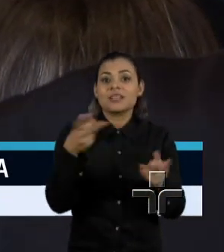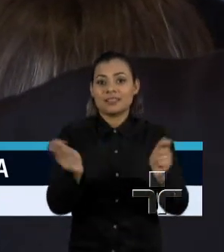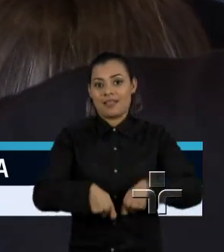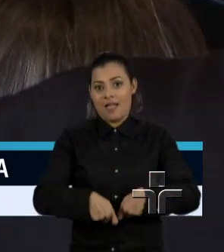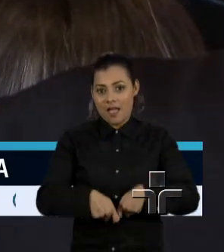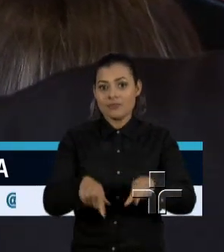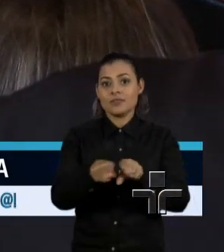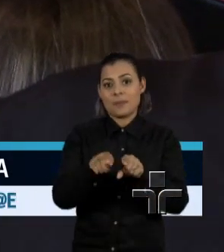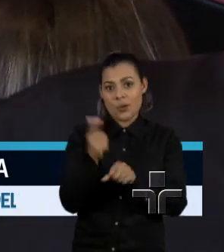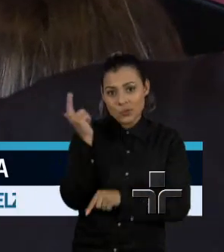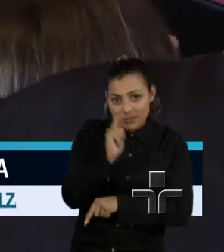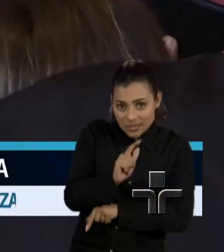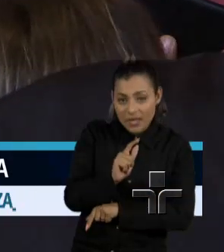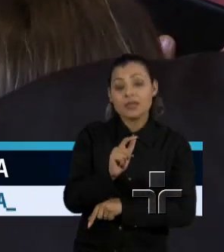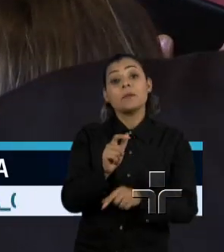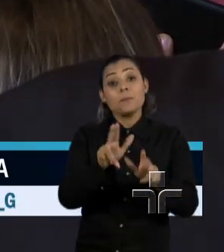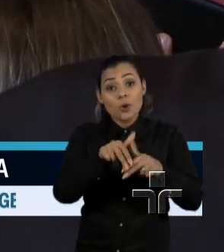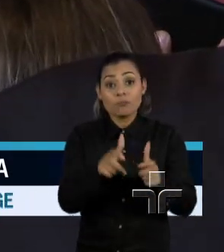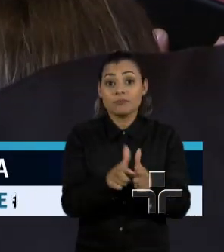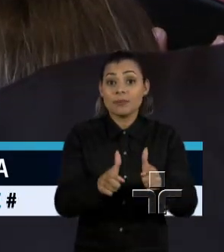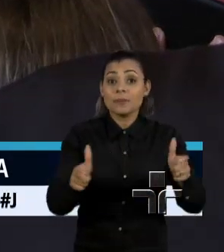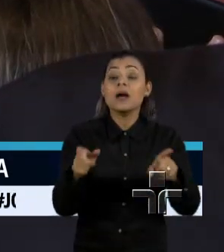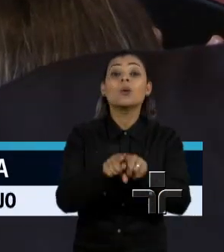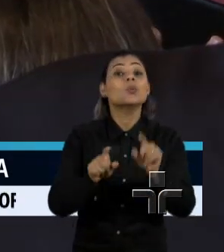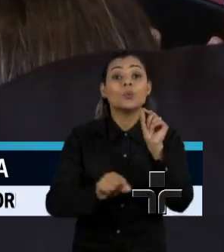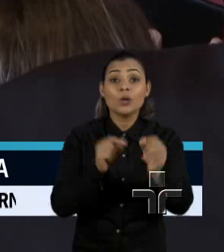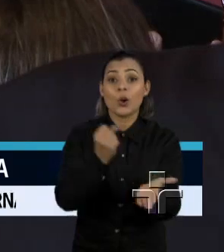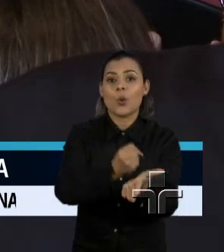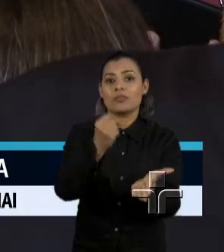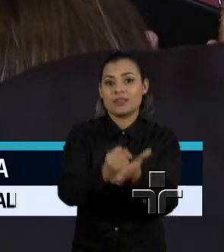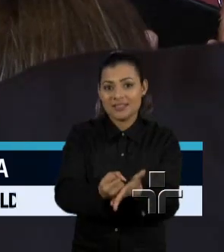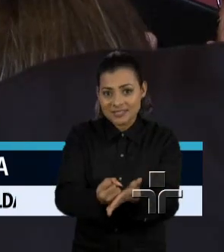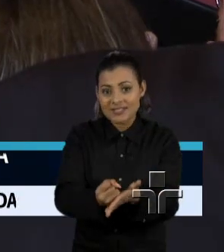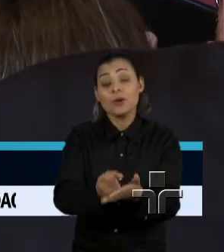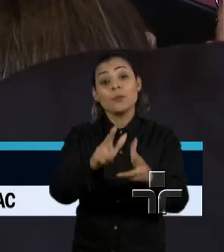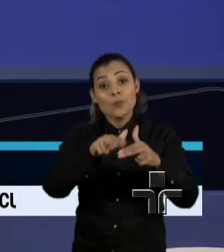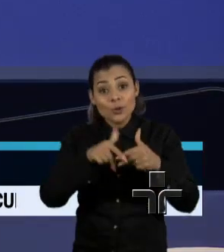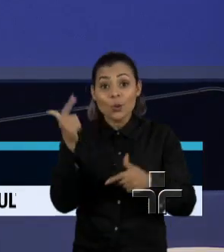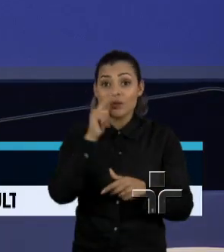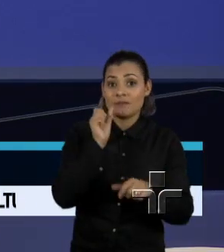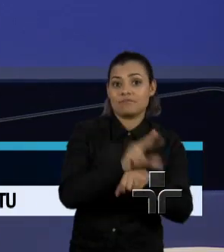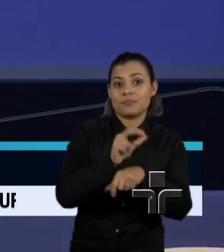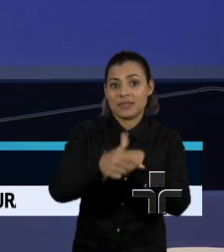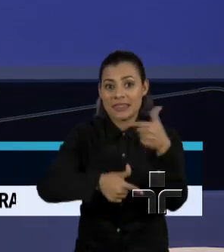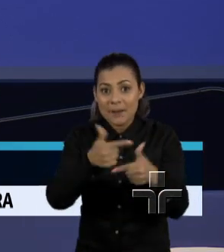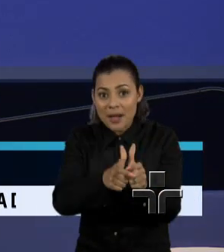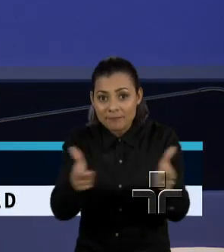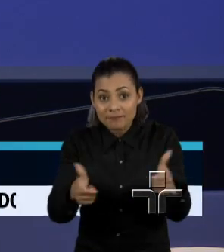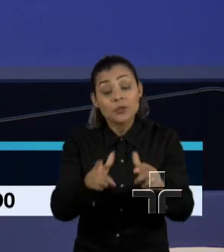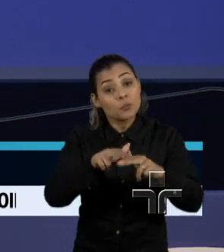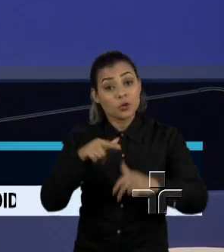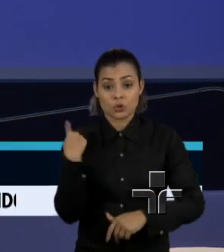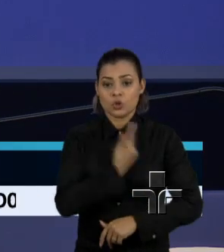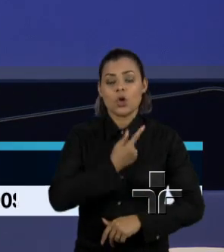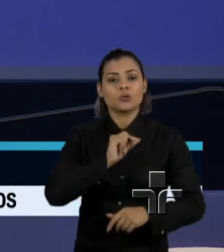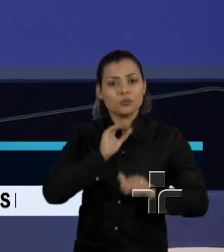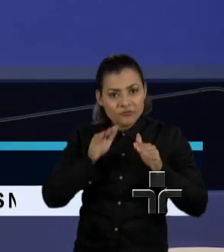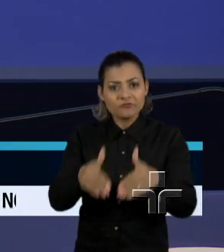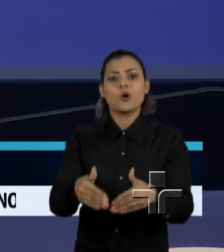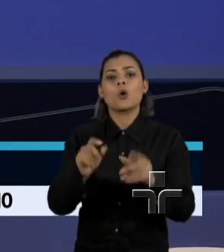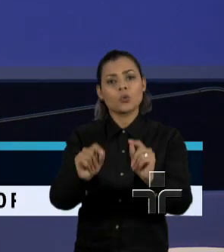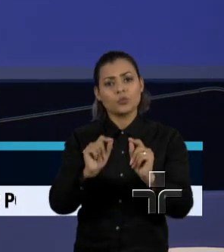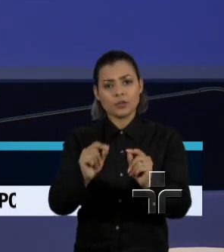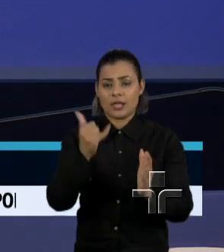aumento... Esse crescimento vai gerar um aumento da contratação, quer dizer, da geração de emprego. É a bandeira do bem para melhorar a